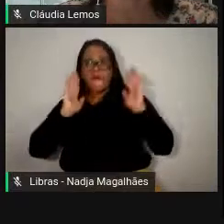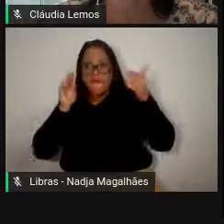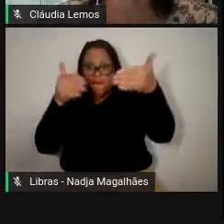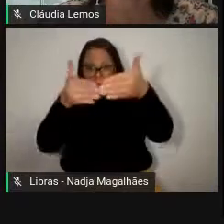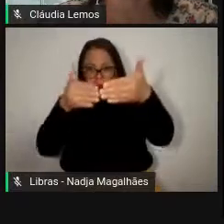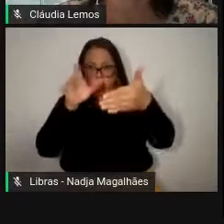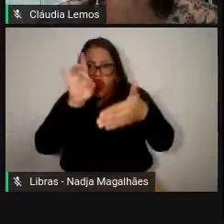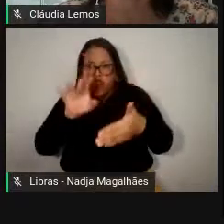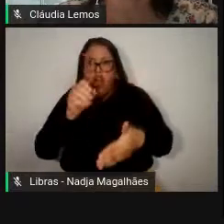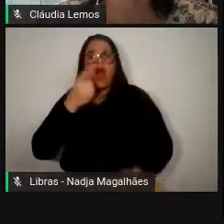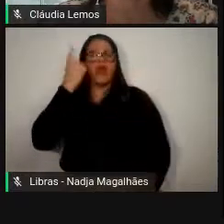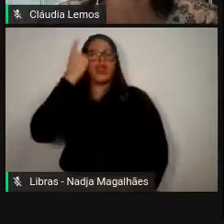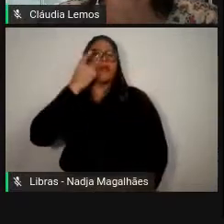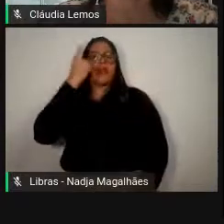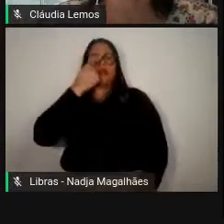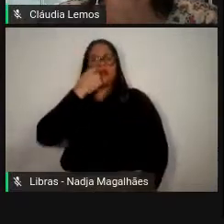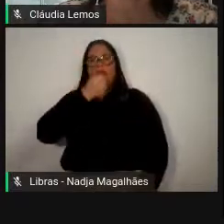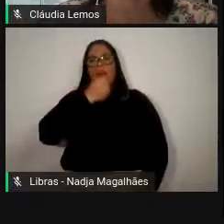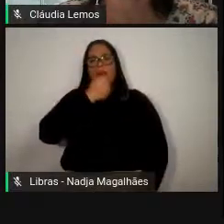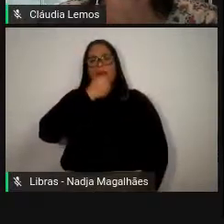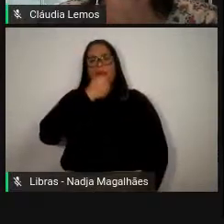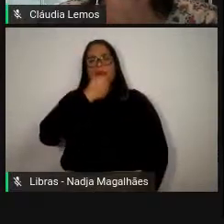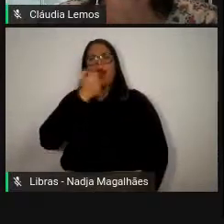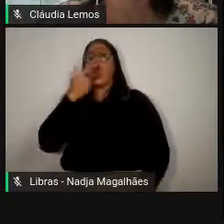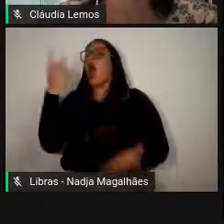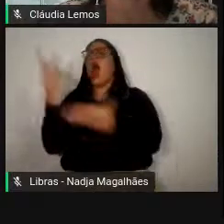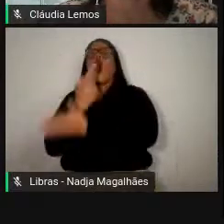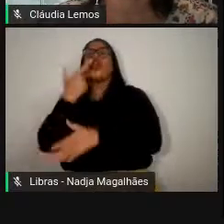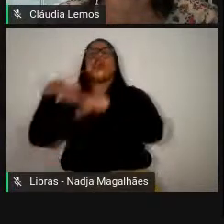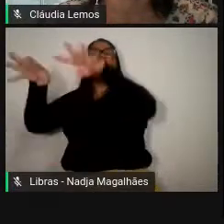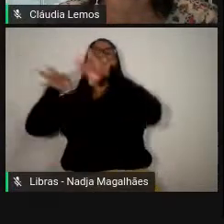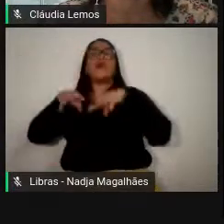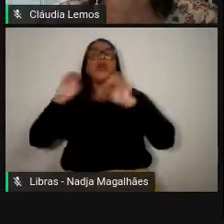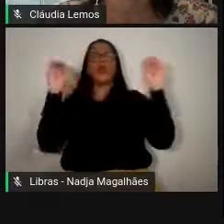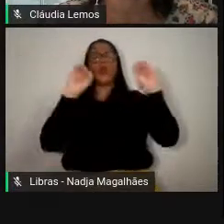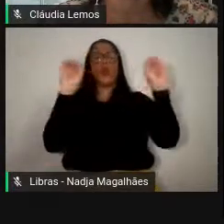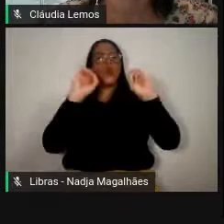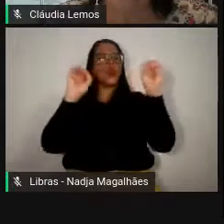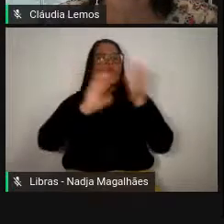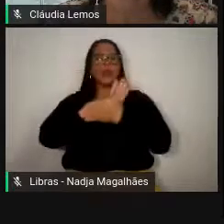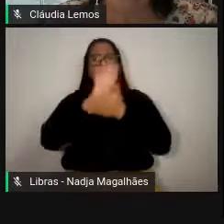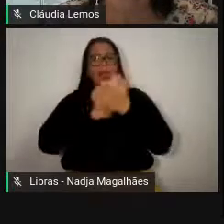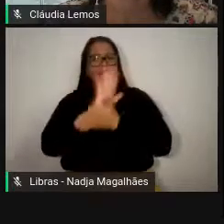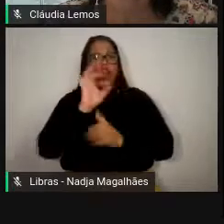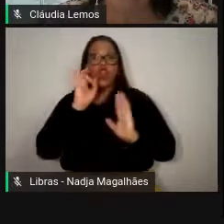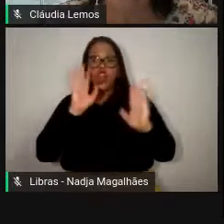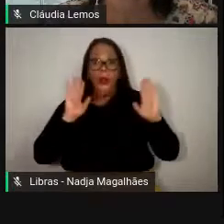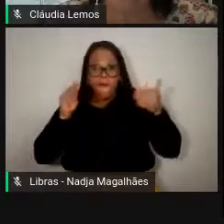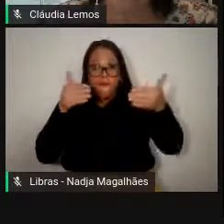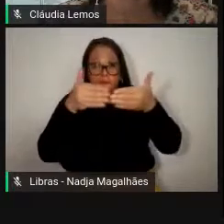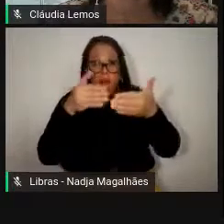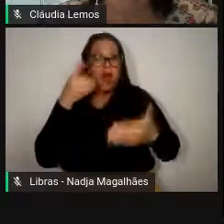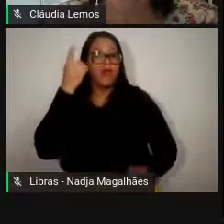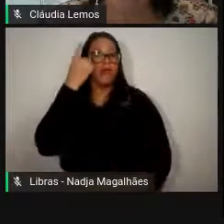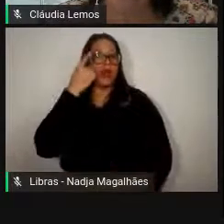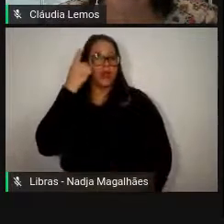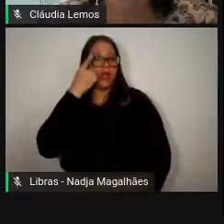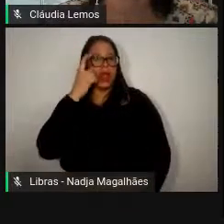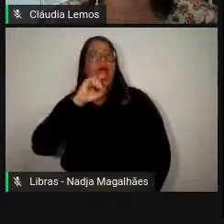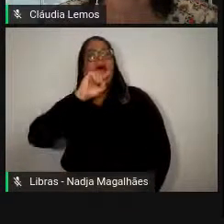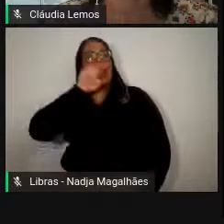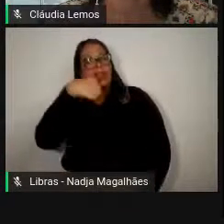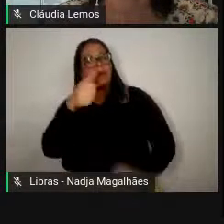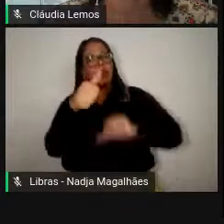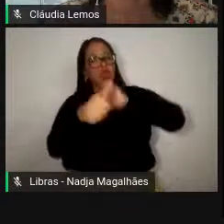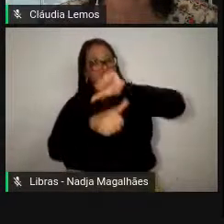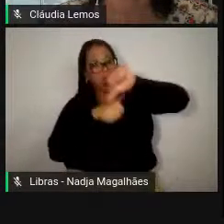essa imagem do parlamentar. A gente não sabe o que está acontecendo no resto, a gente não sabe de reações, não sabe de nada. E nos intervalos das falas se